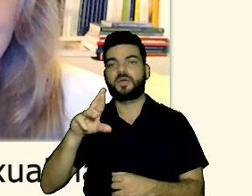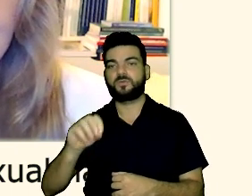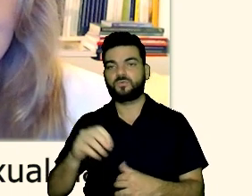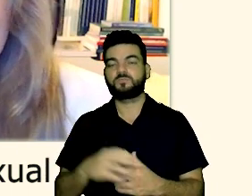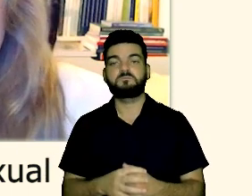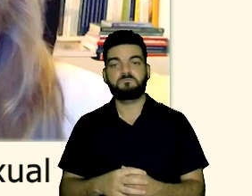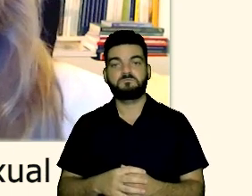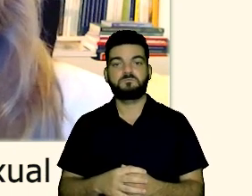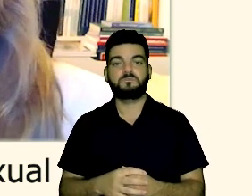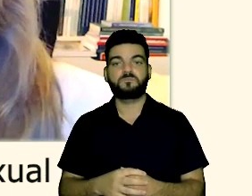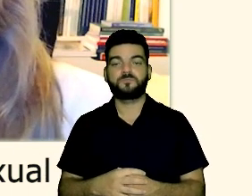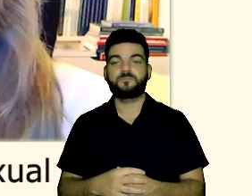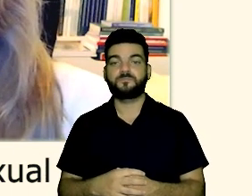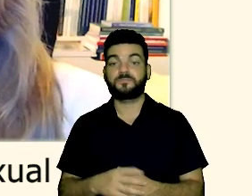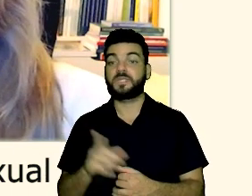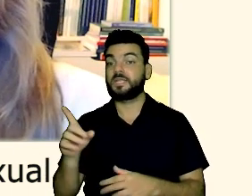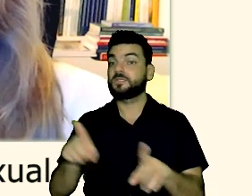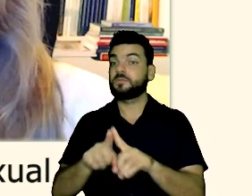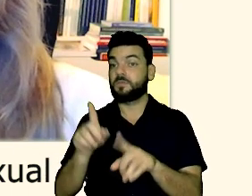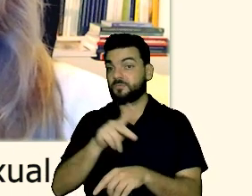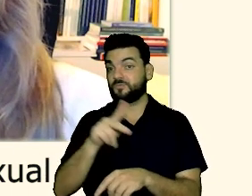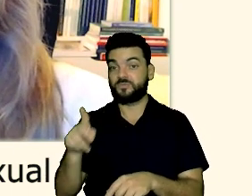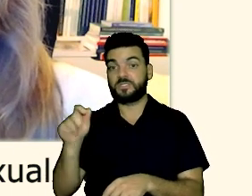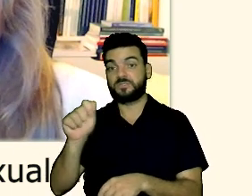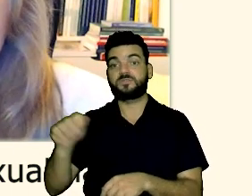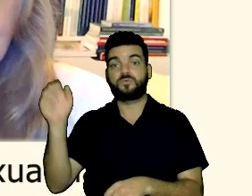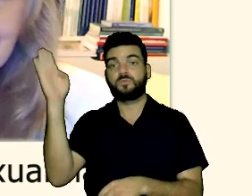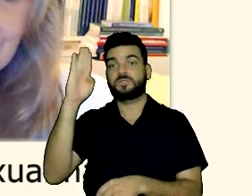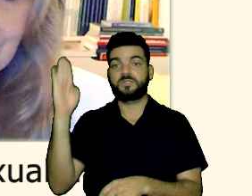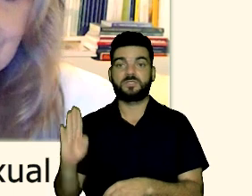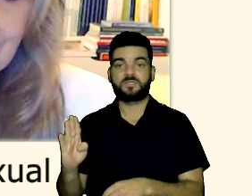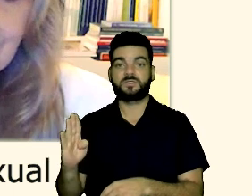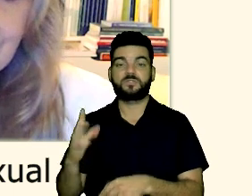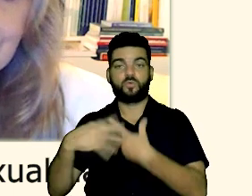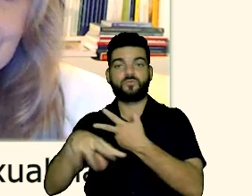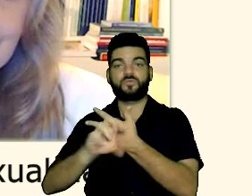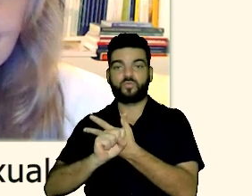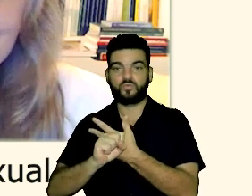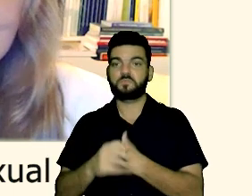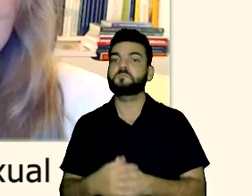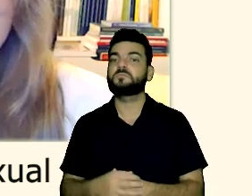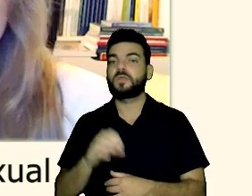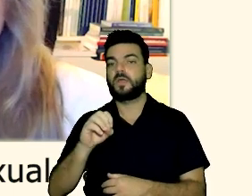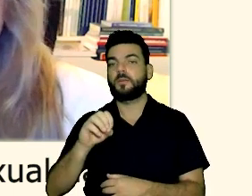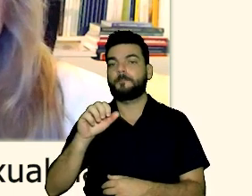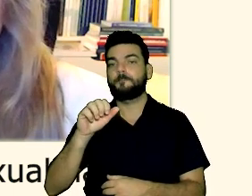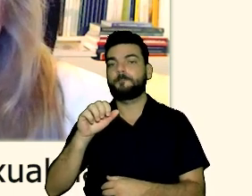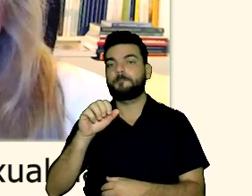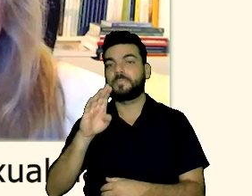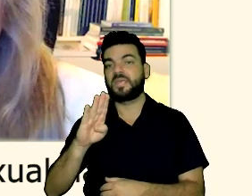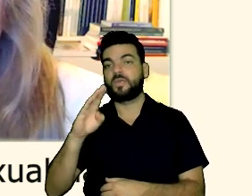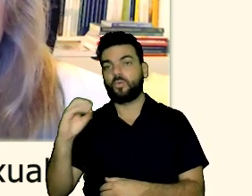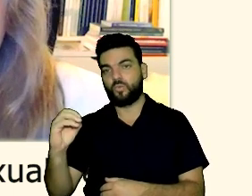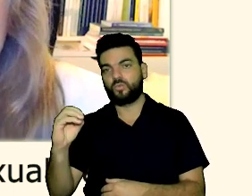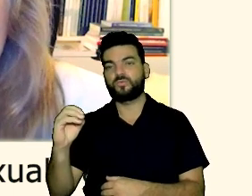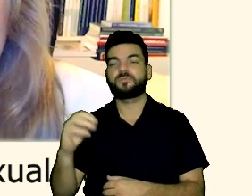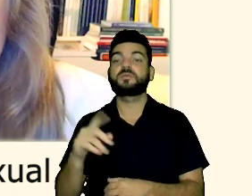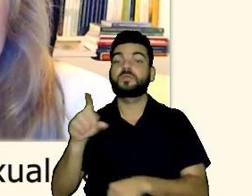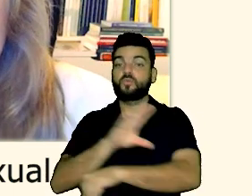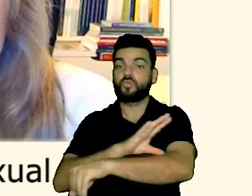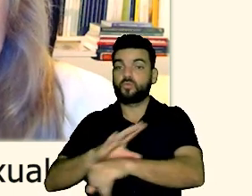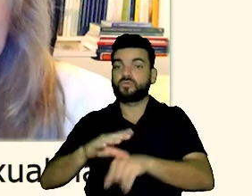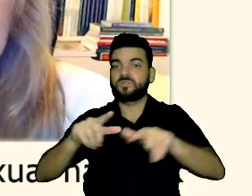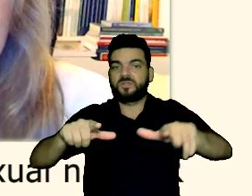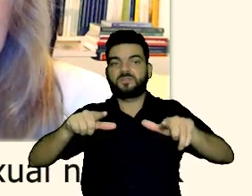de Ouvidores, Ombudsman, que é a ABO Nacional, nos cursos de certificação e capacitação em mediação e conflitos e